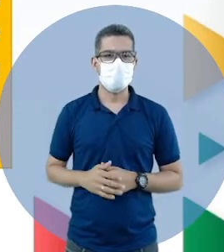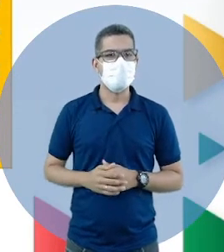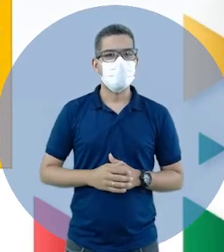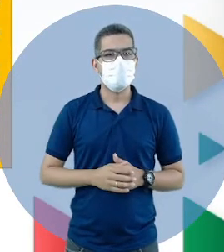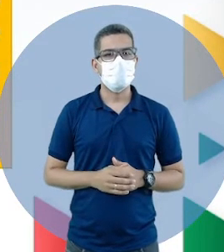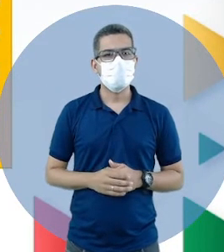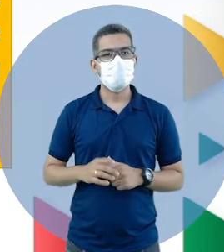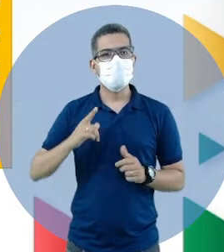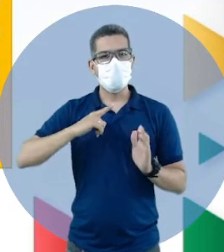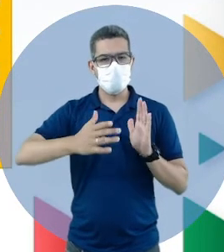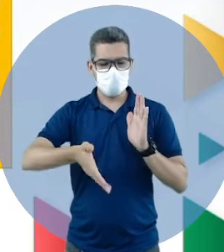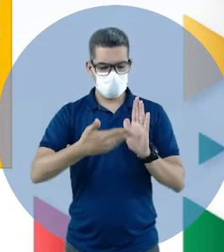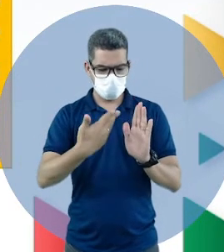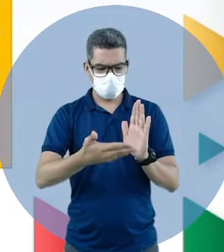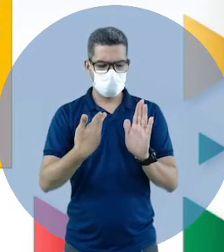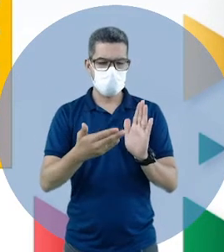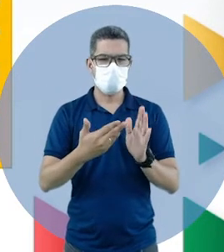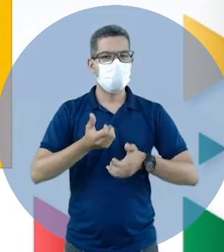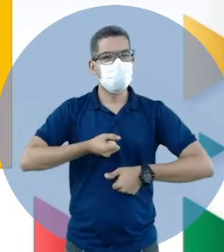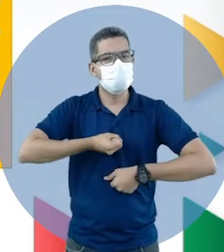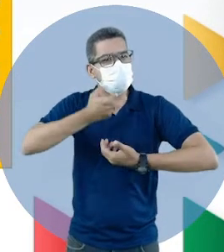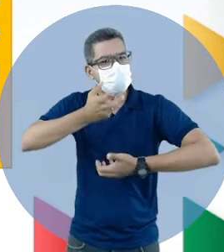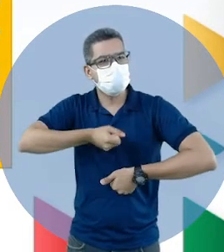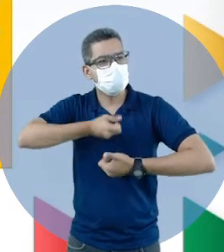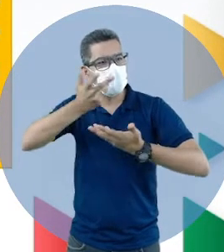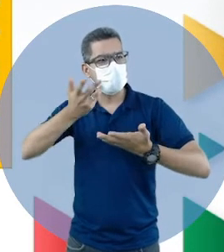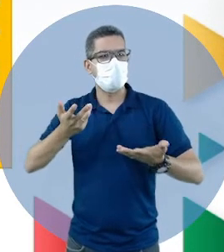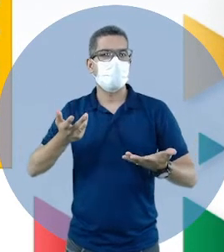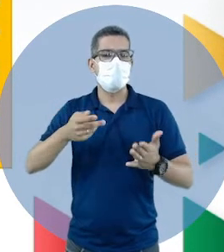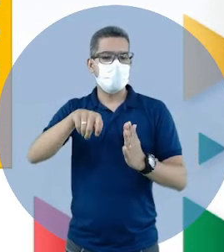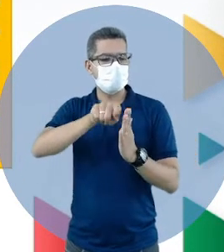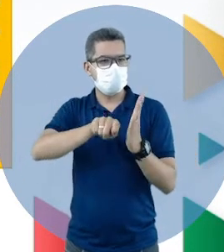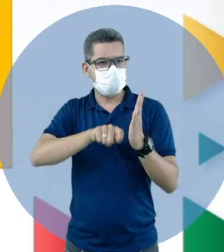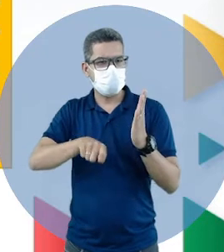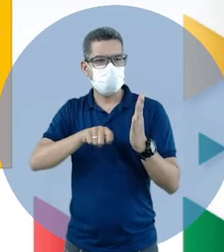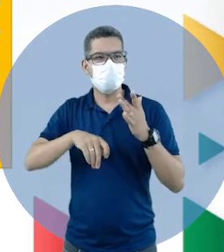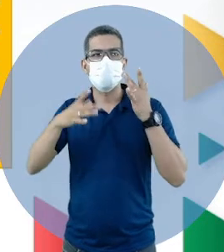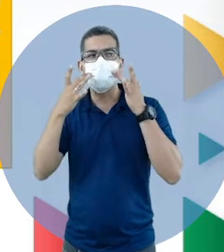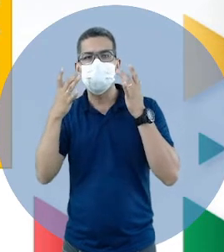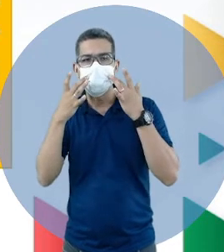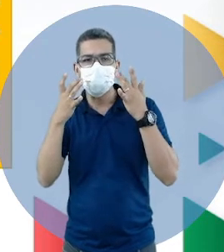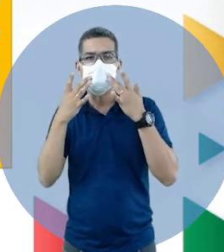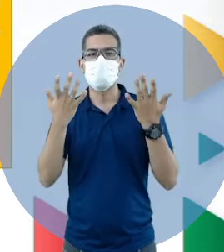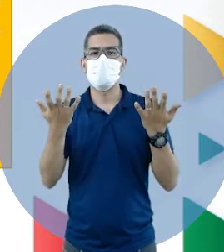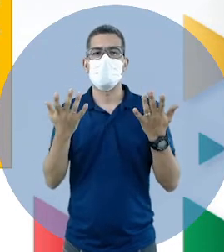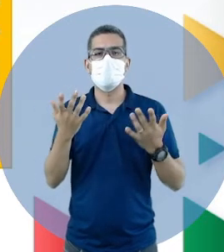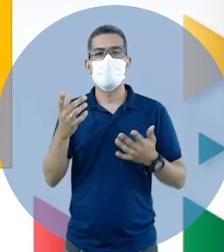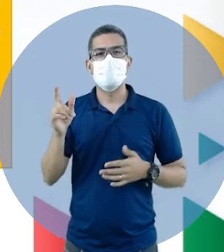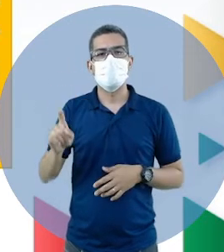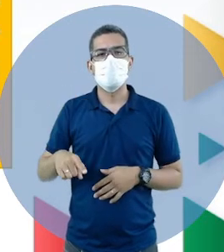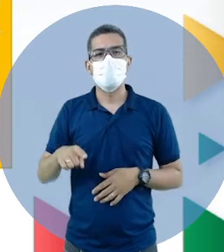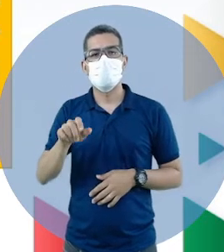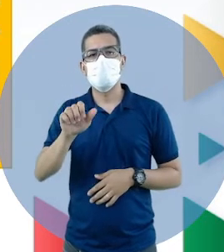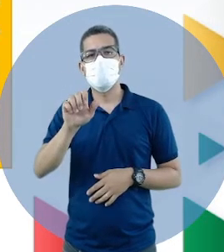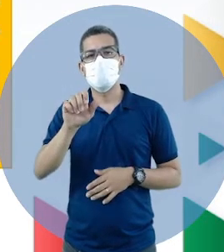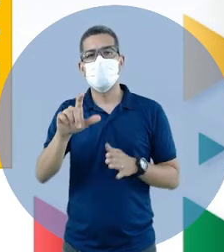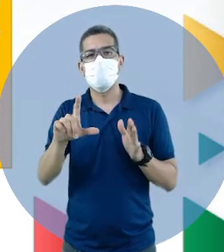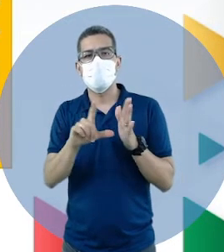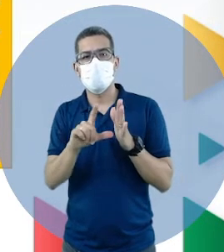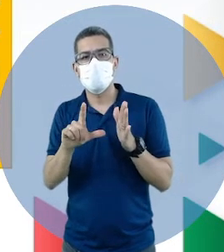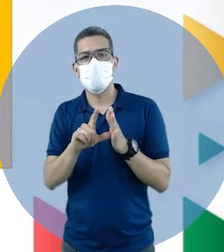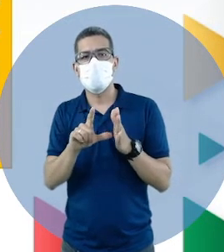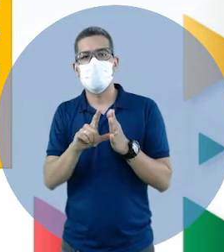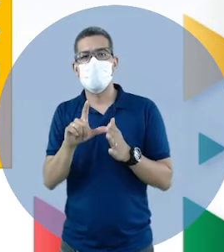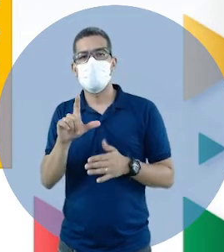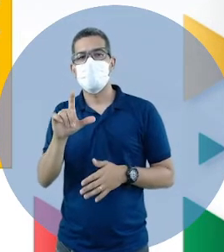II publicou livros de poesia e escreveu peça teatral, chamada Dialógia do Ourives, em